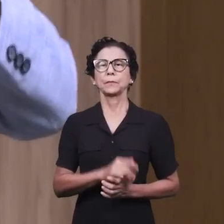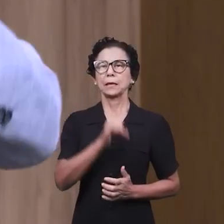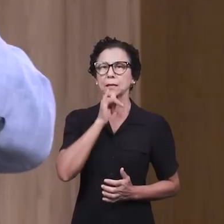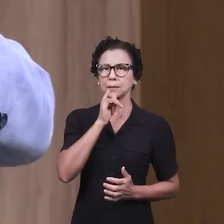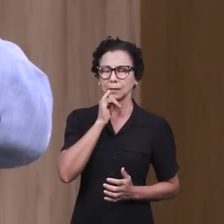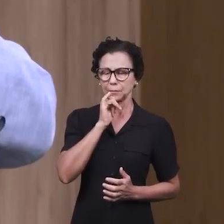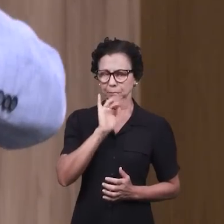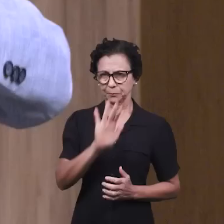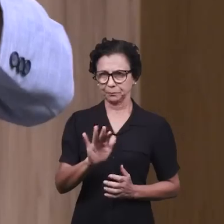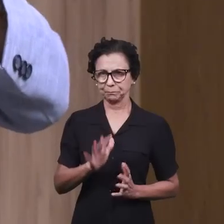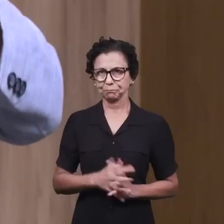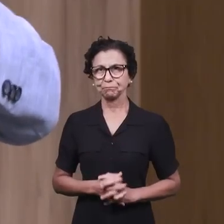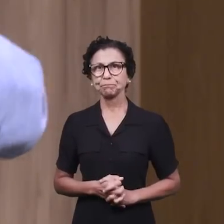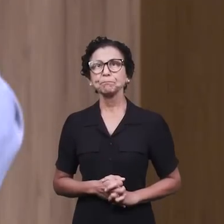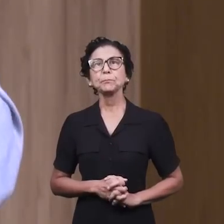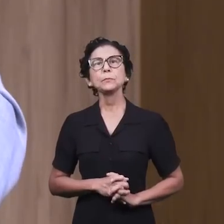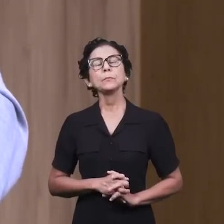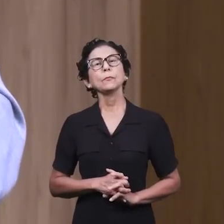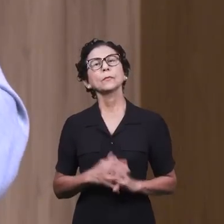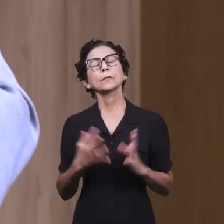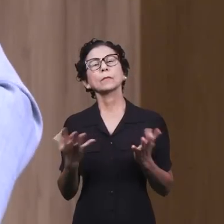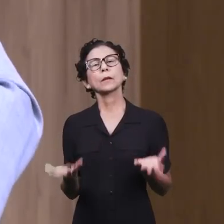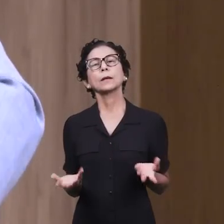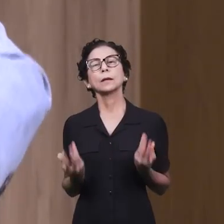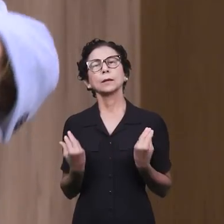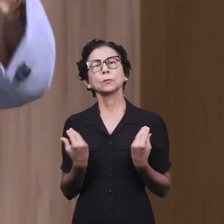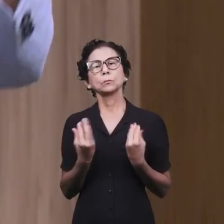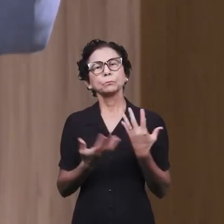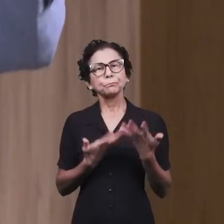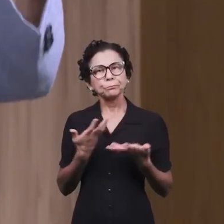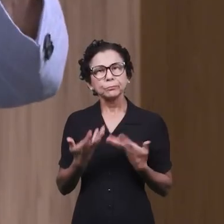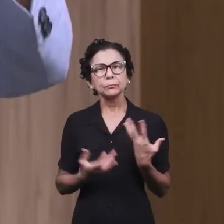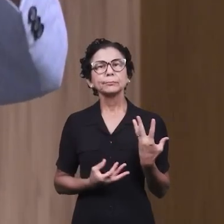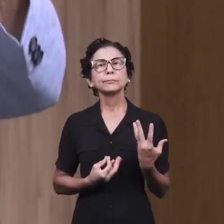de 4, o exemplo, vamos dizer,